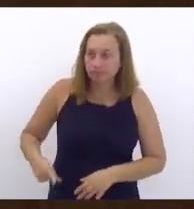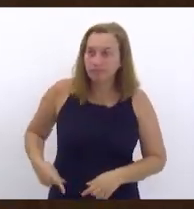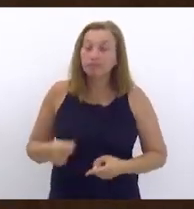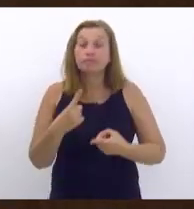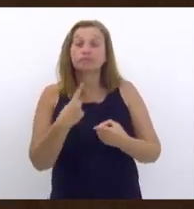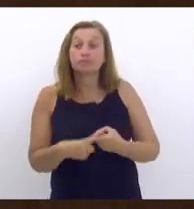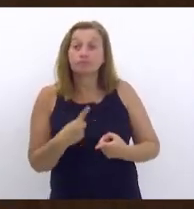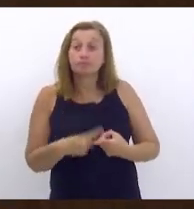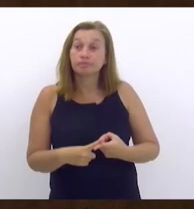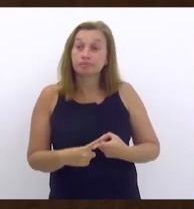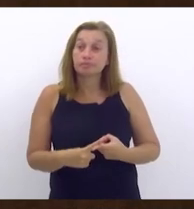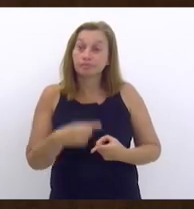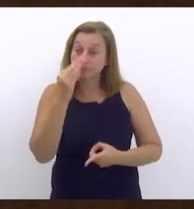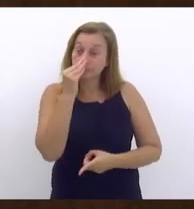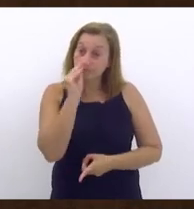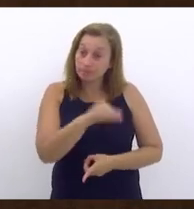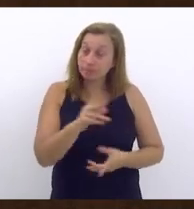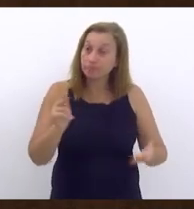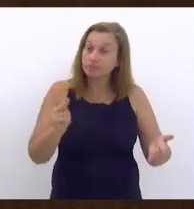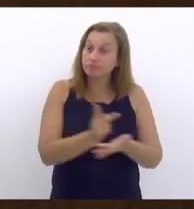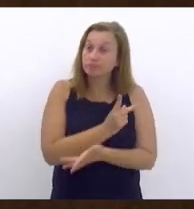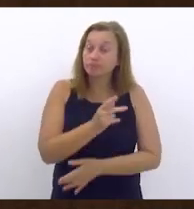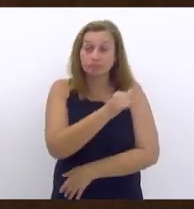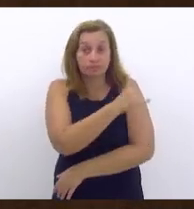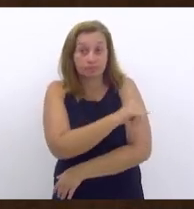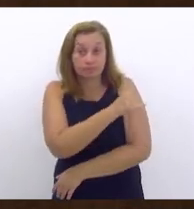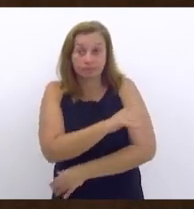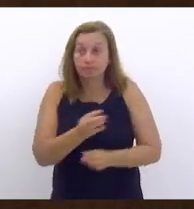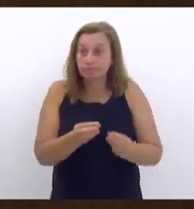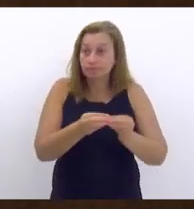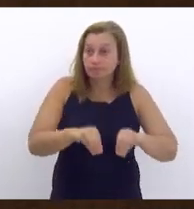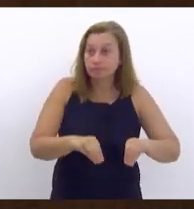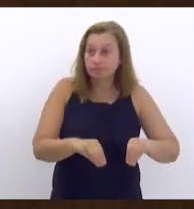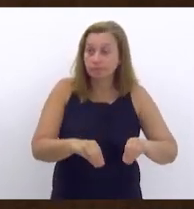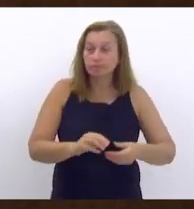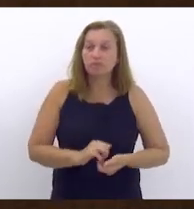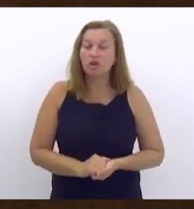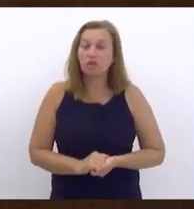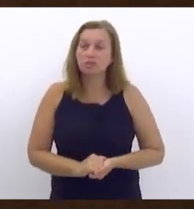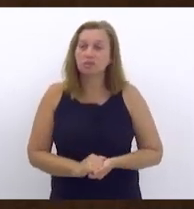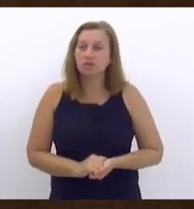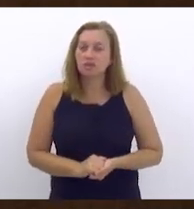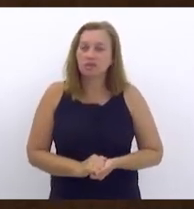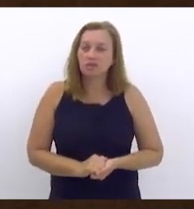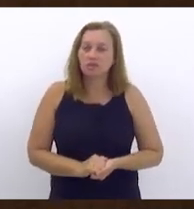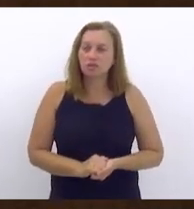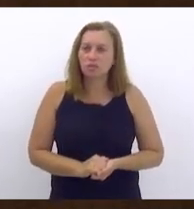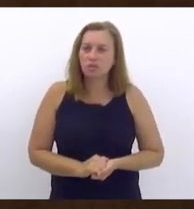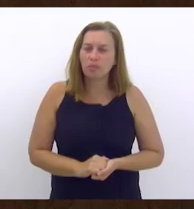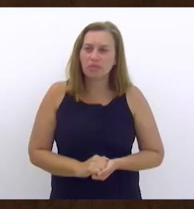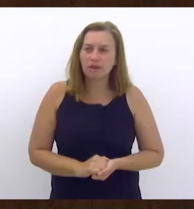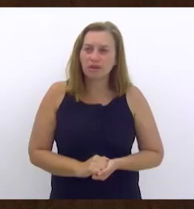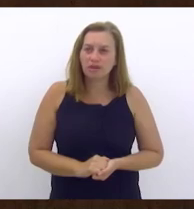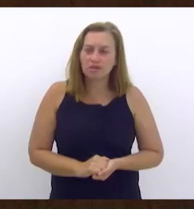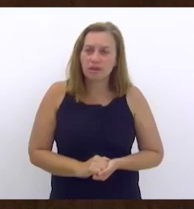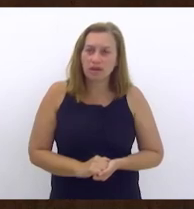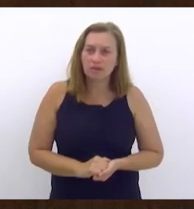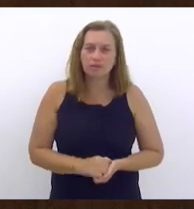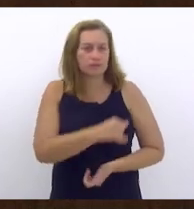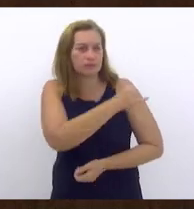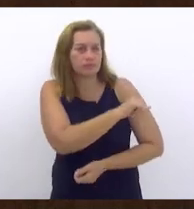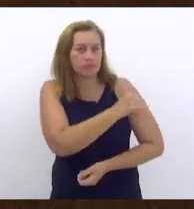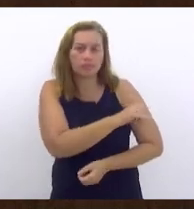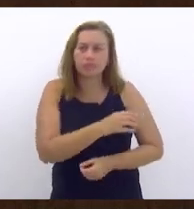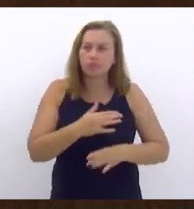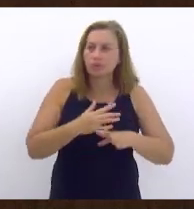porque esse descaso que vem acontecendo no Rio de Janeiro afeta os 92 municípios. Os 92 municípios do Rio de